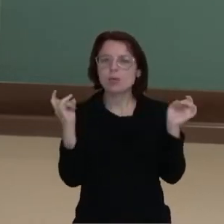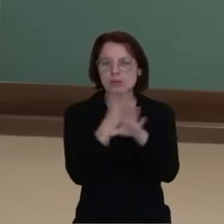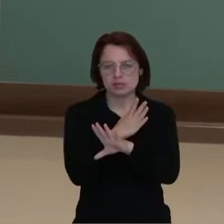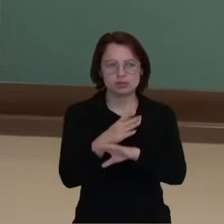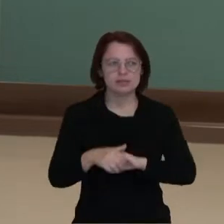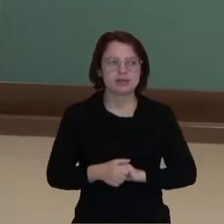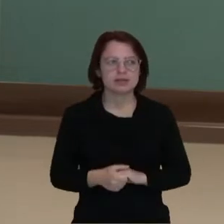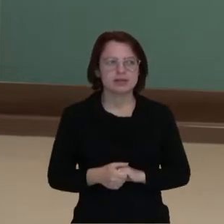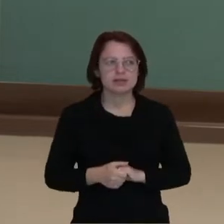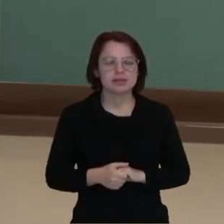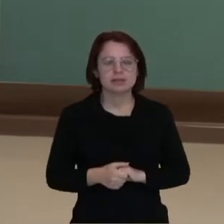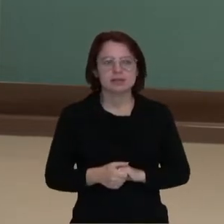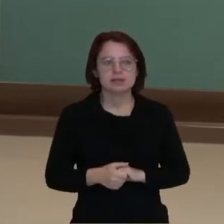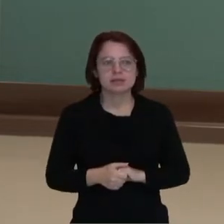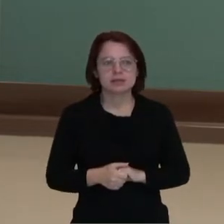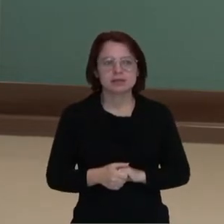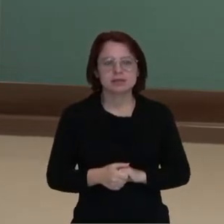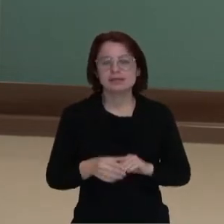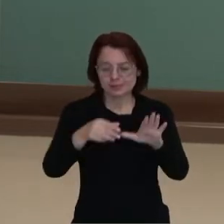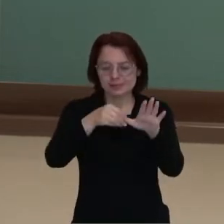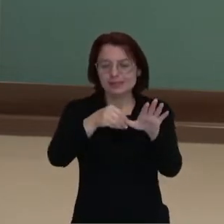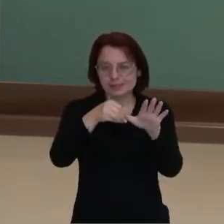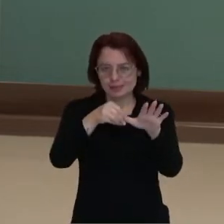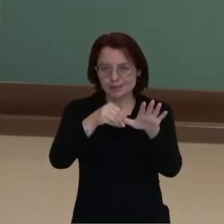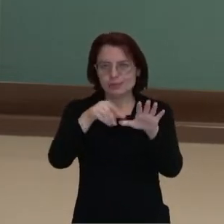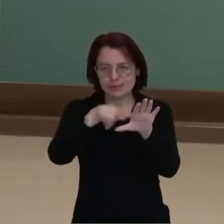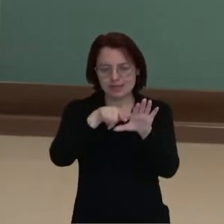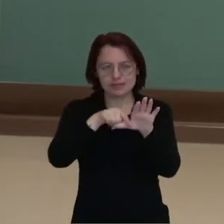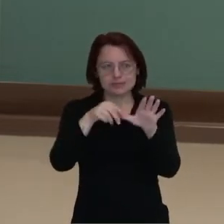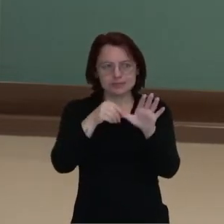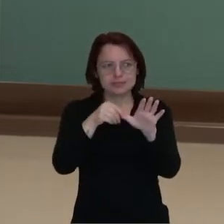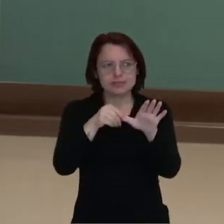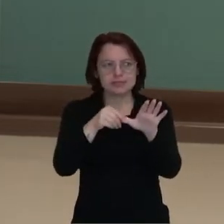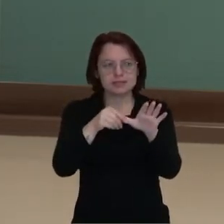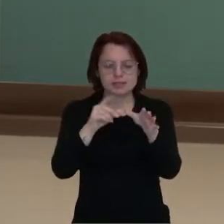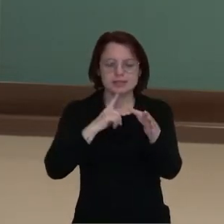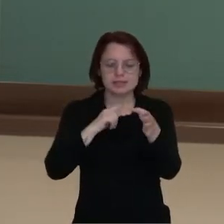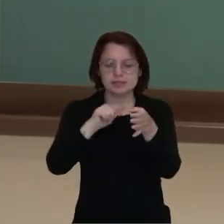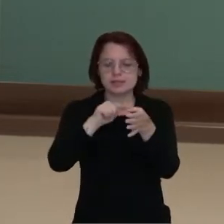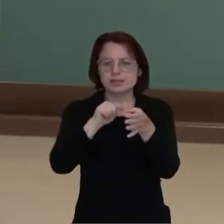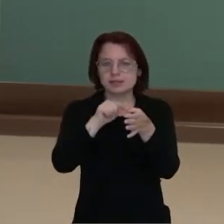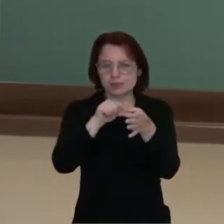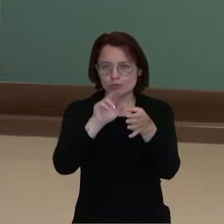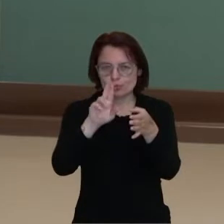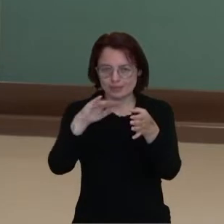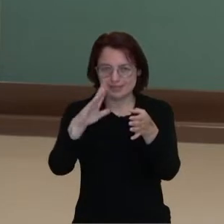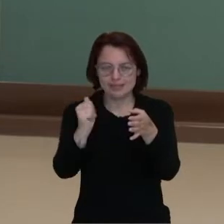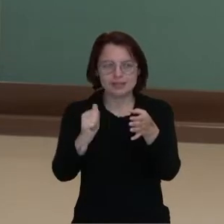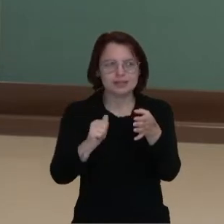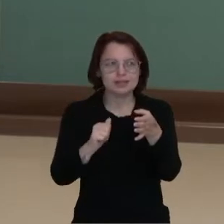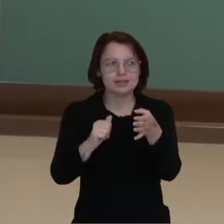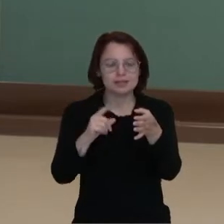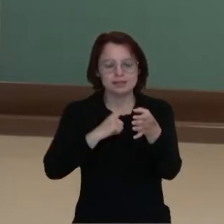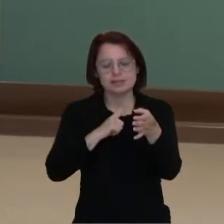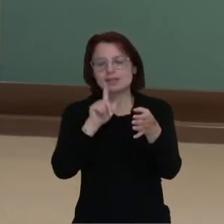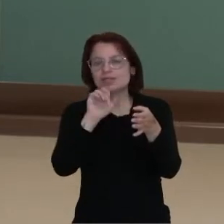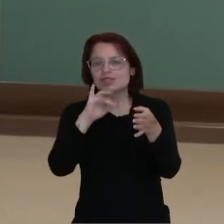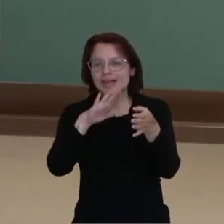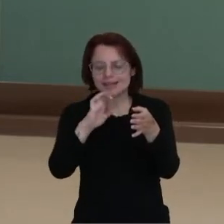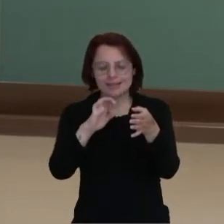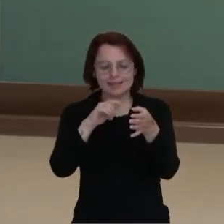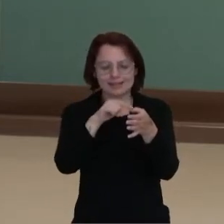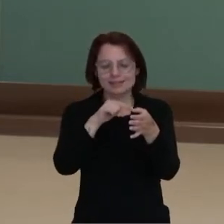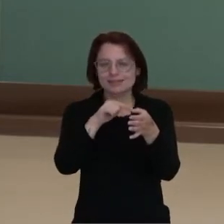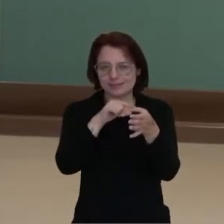no dedão do pé, existe, lá que vai formar a unha do dedão do pé, existe o gene que forma essa